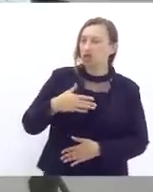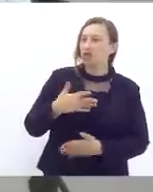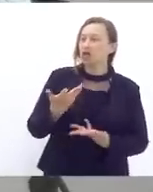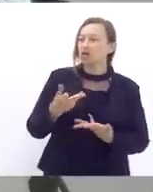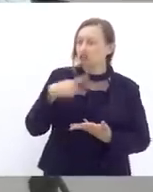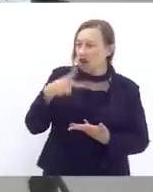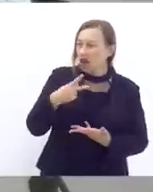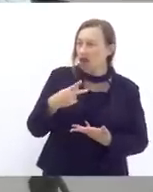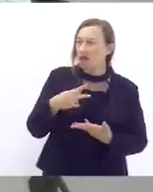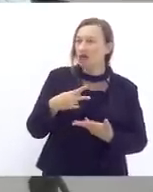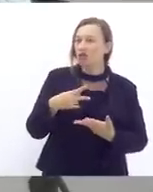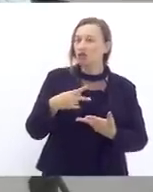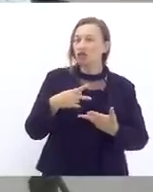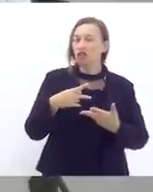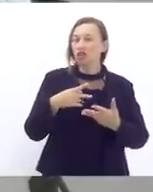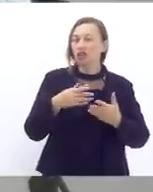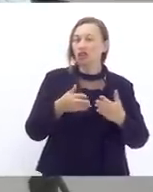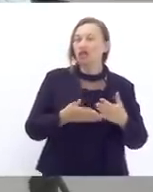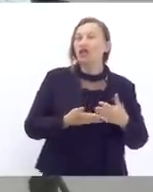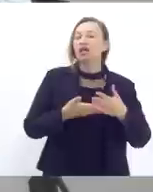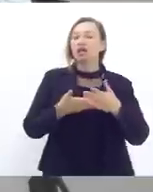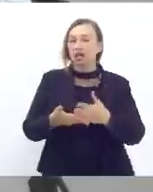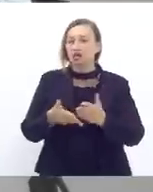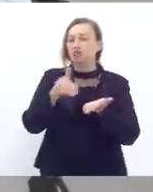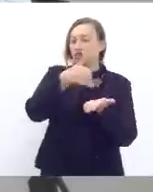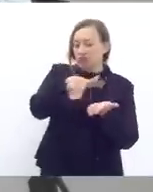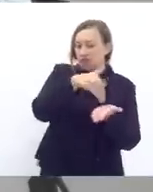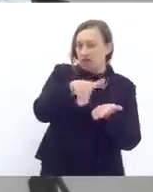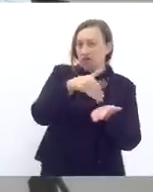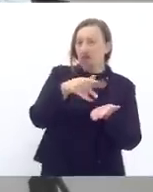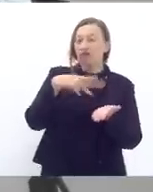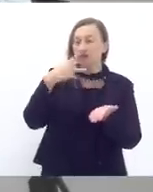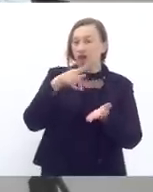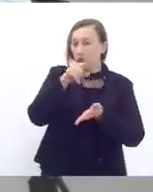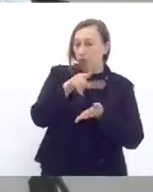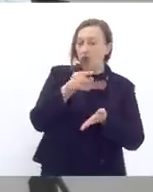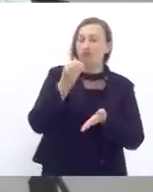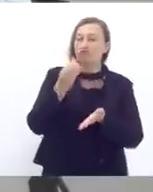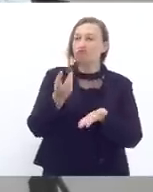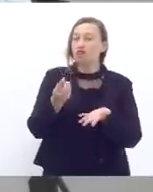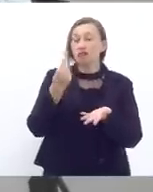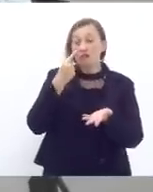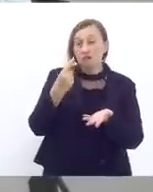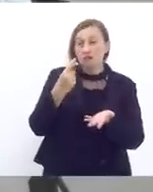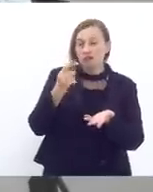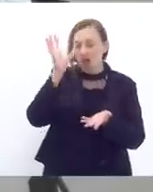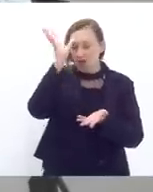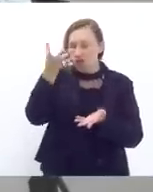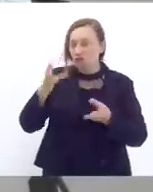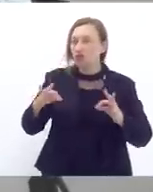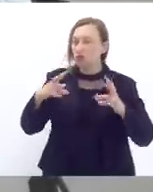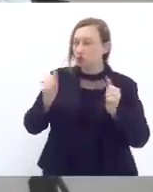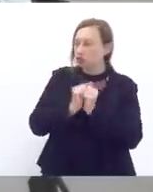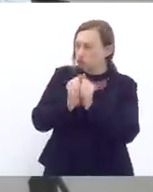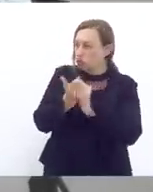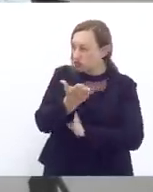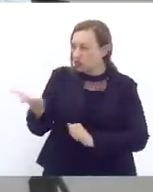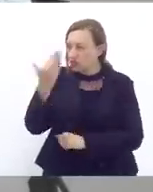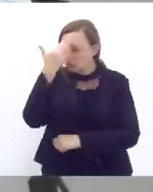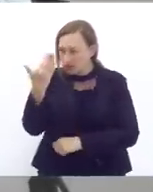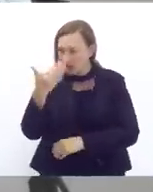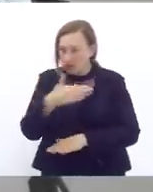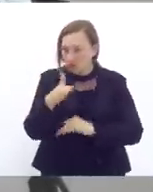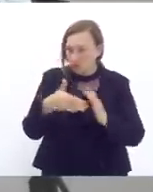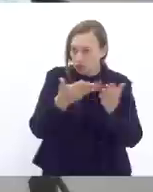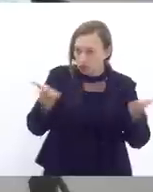tudo para o meu secretário para conversar com ele e tentar chegar uma solução para todos eles junto com vocês ok obrigado